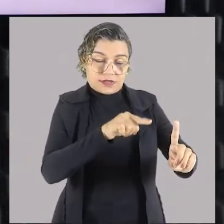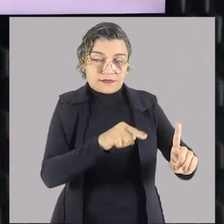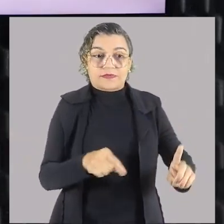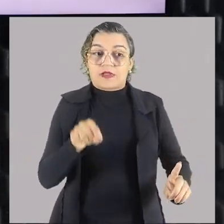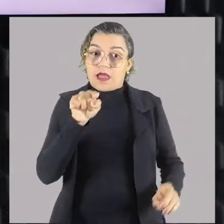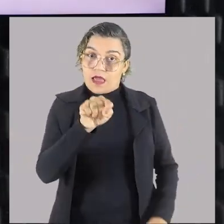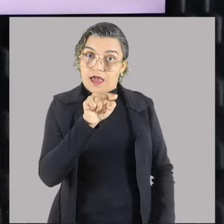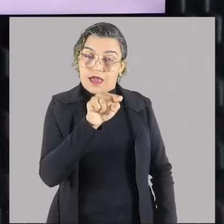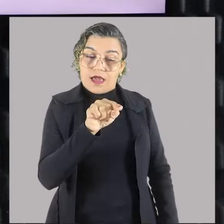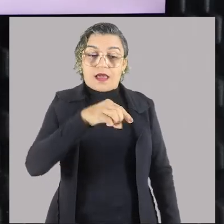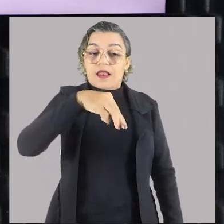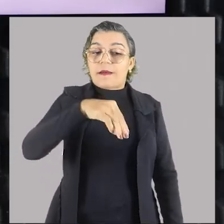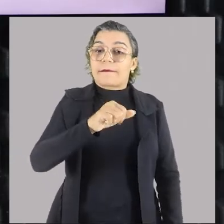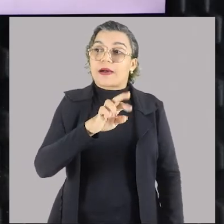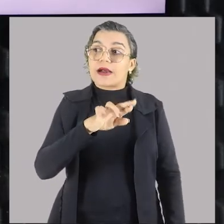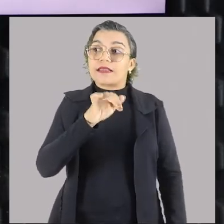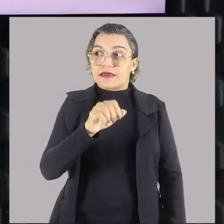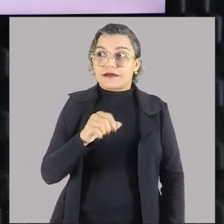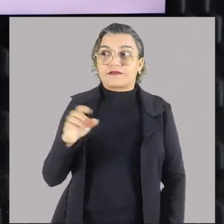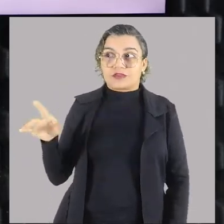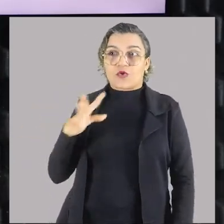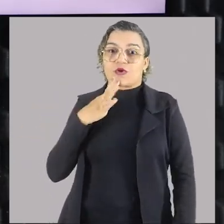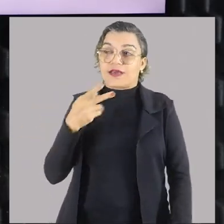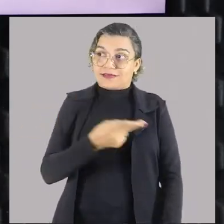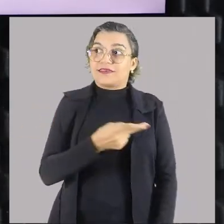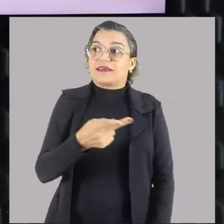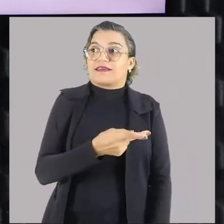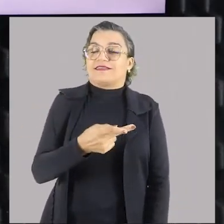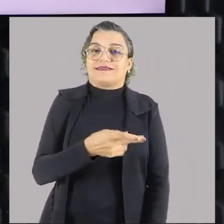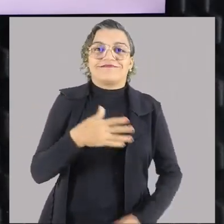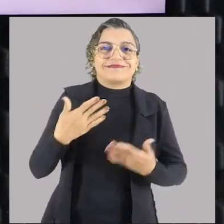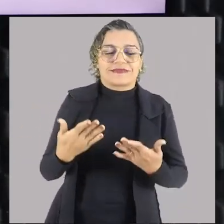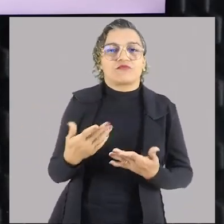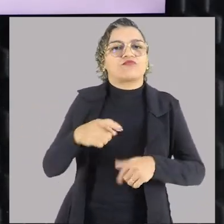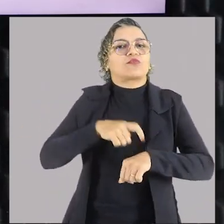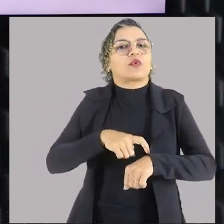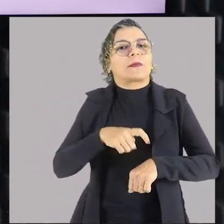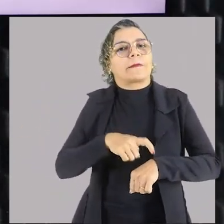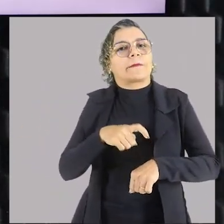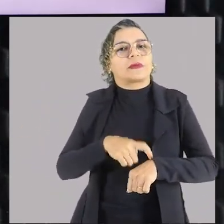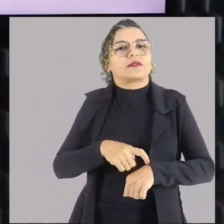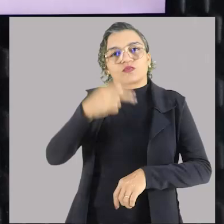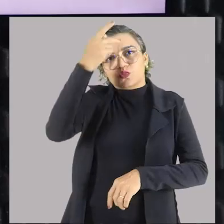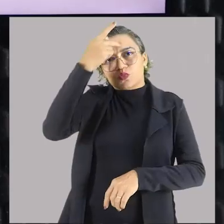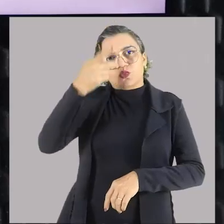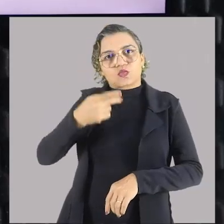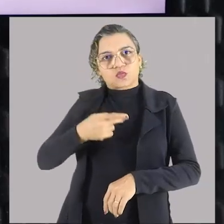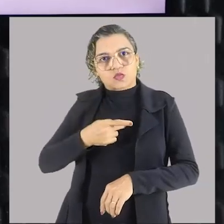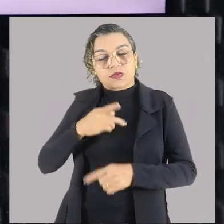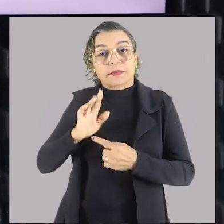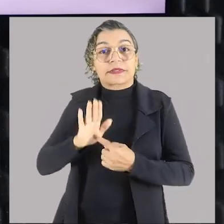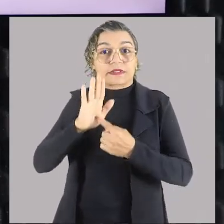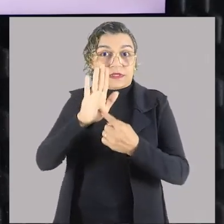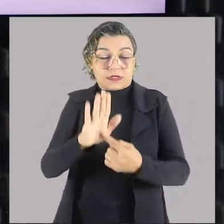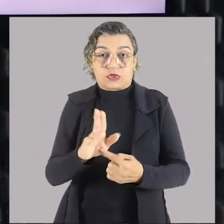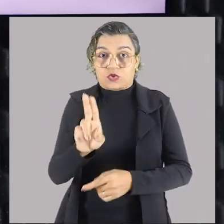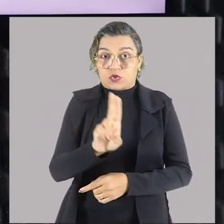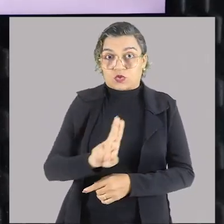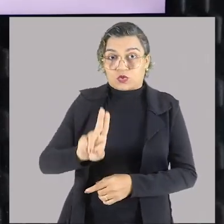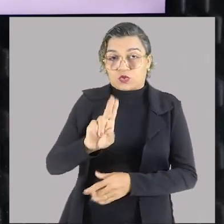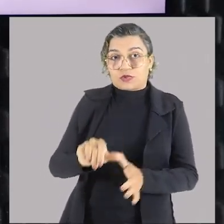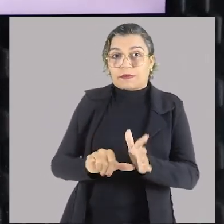outra pessoa para um outro indivíduo ou para um outro sujeito. Quando a gente vai fazer a autoapresentação, a gente usa a primeira